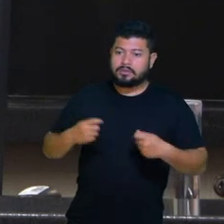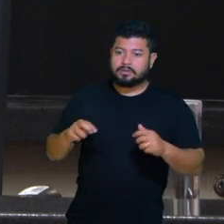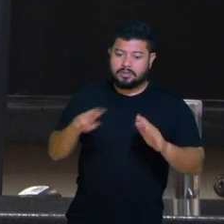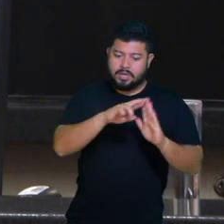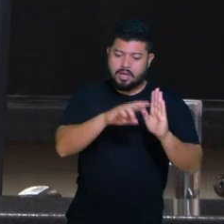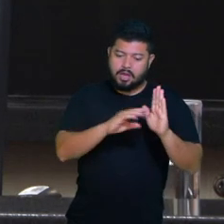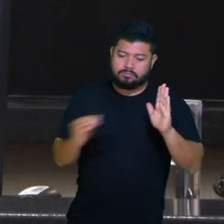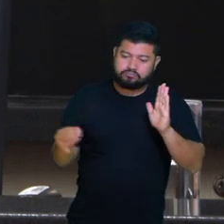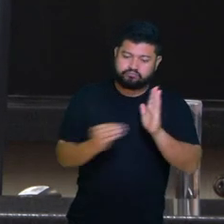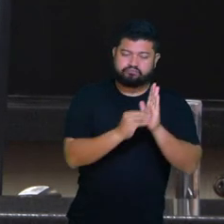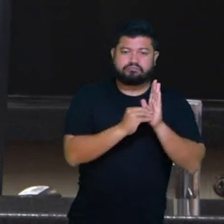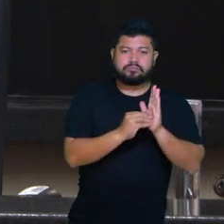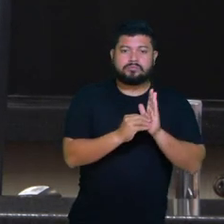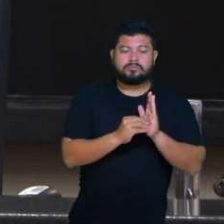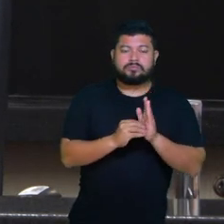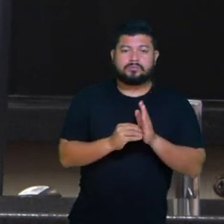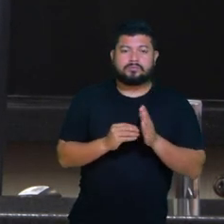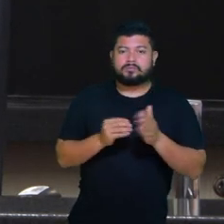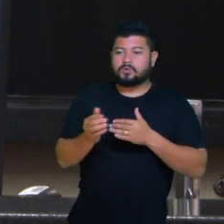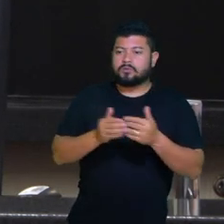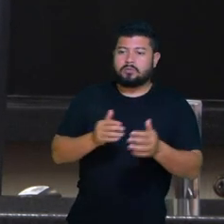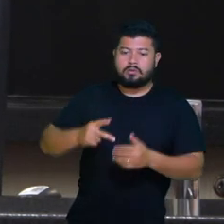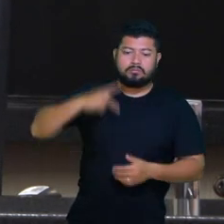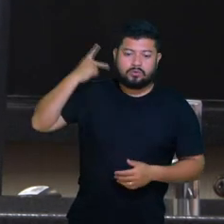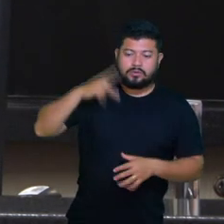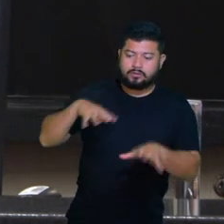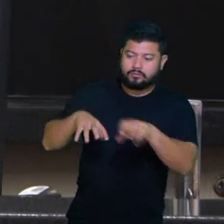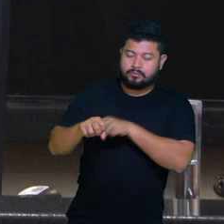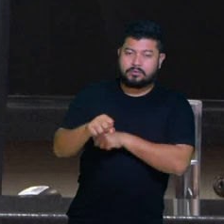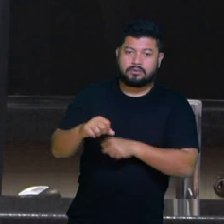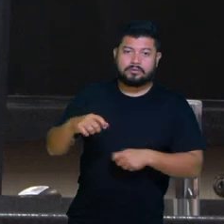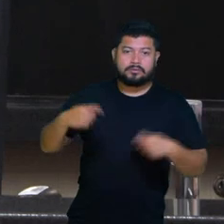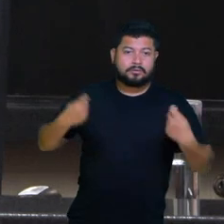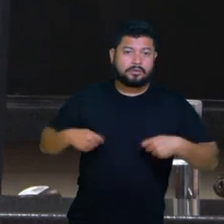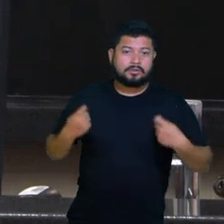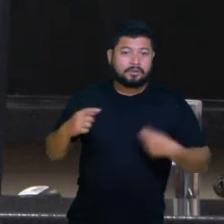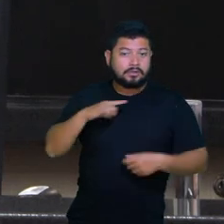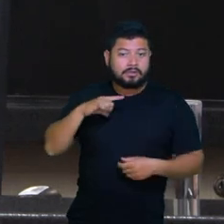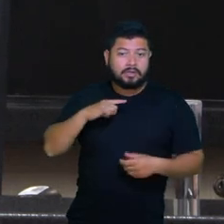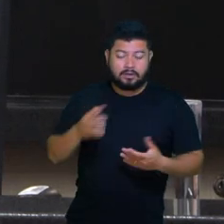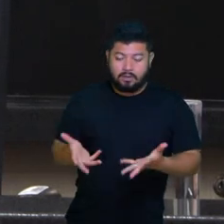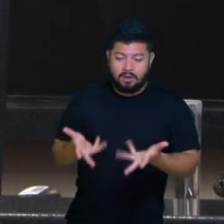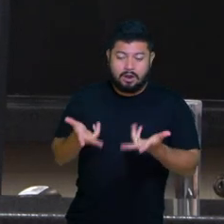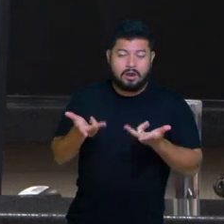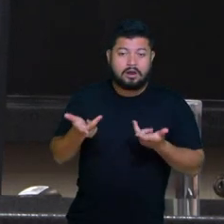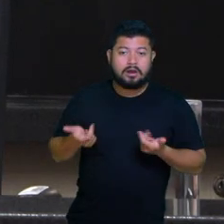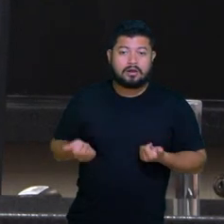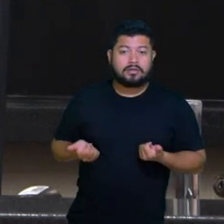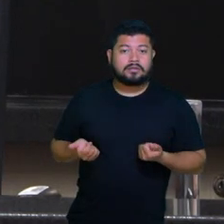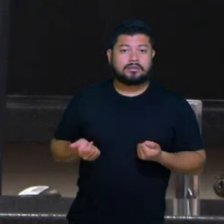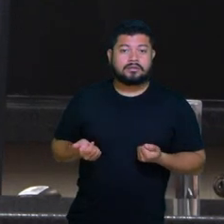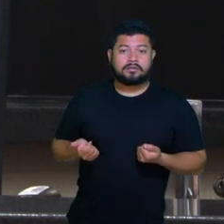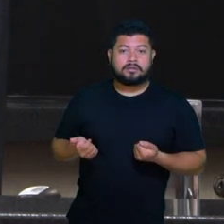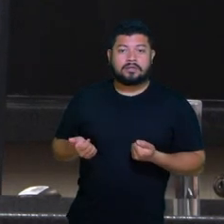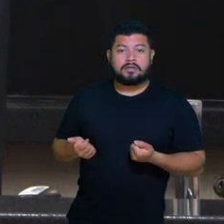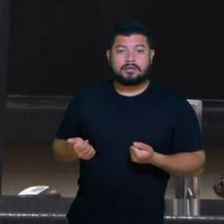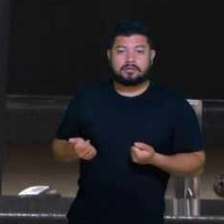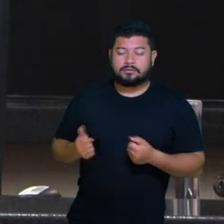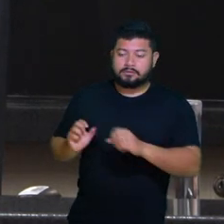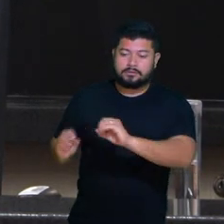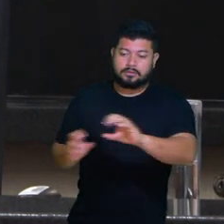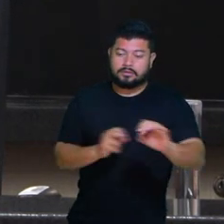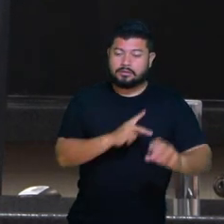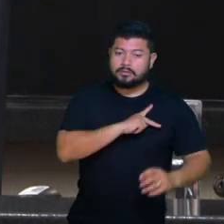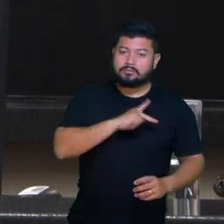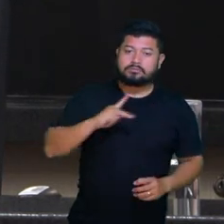Formação né que tem compromisso né com a qualidade da da educação pública compromisso social ou